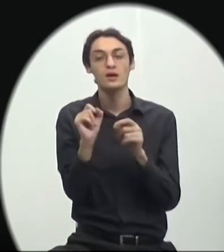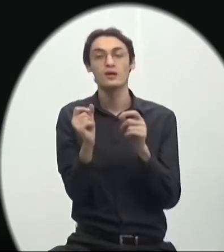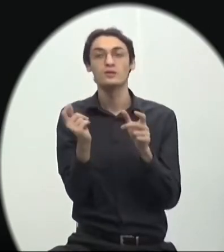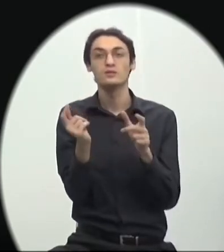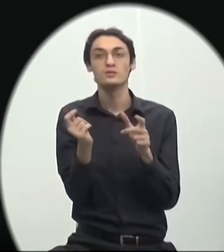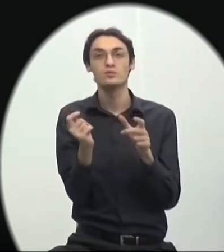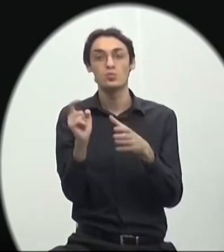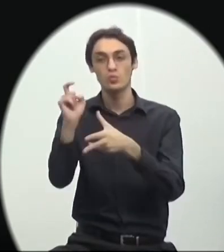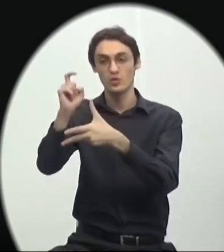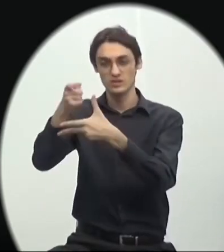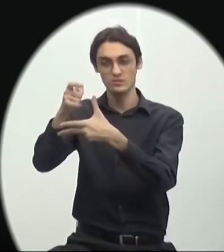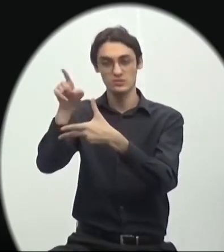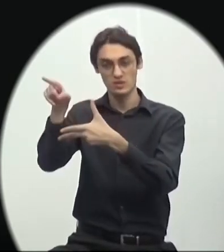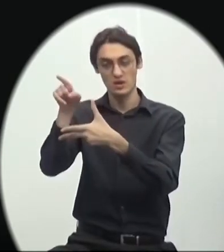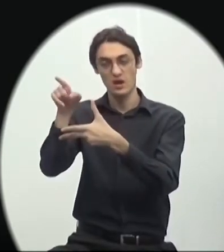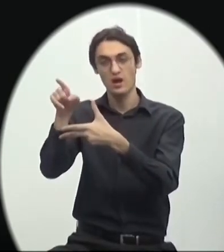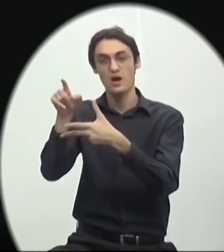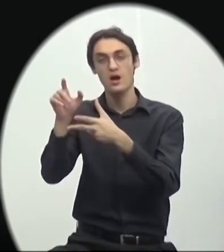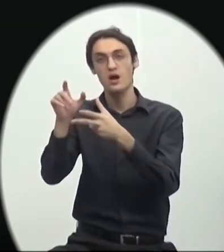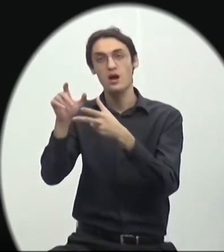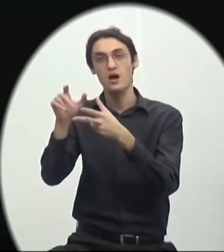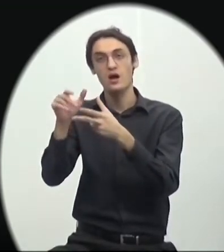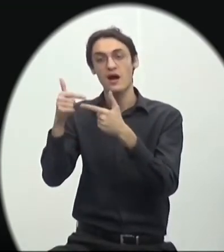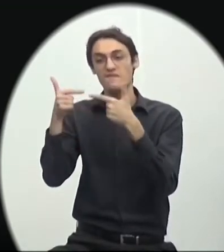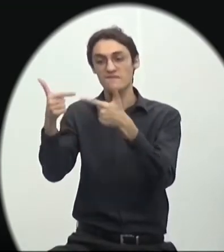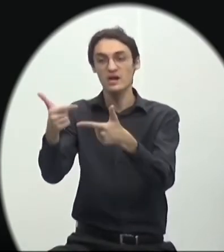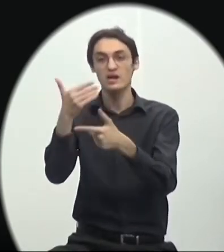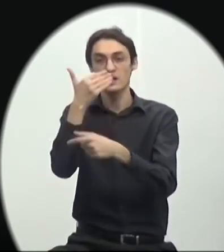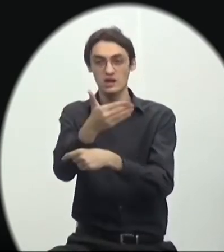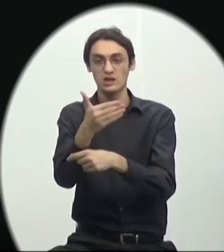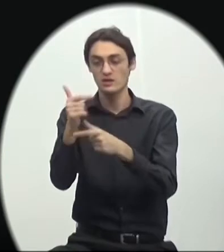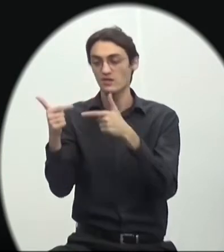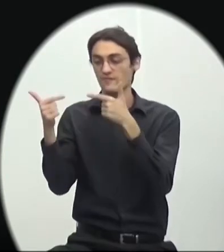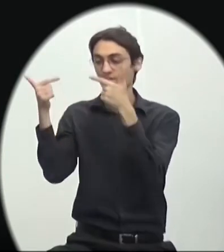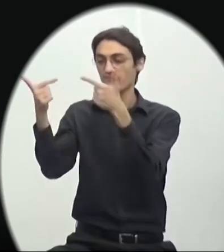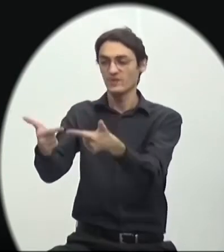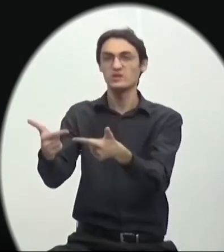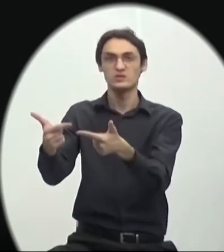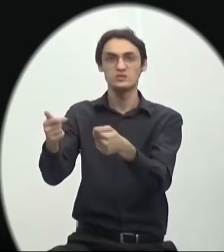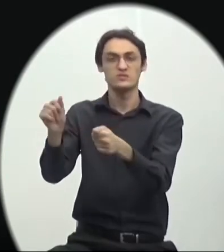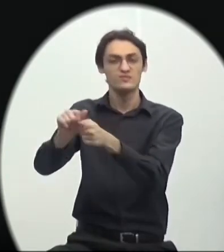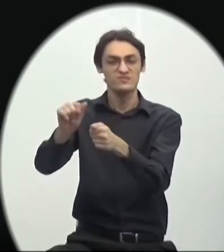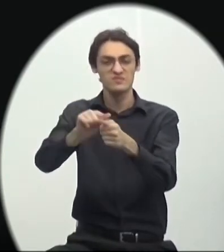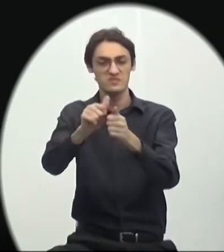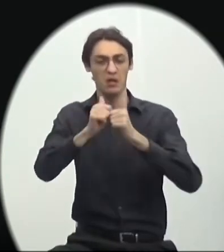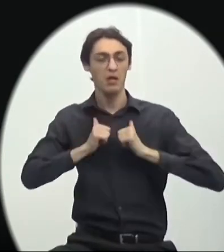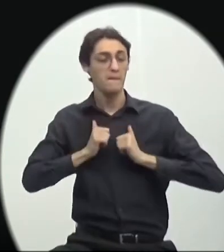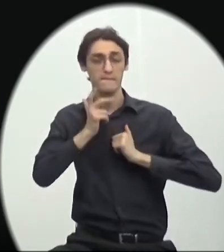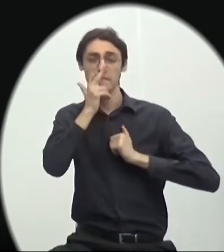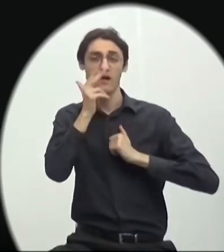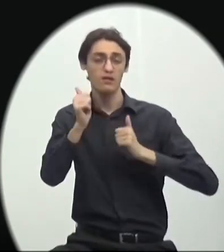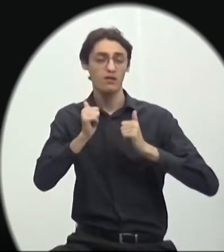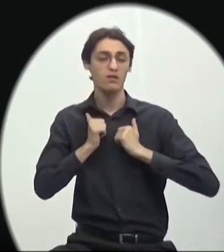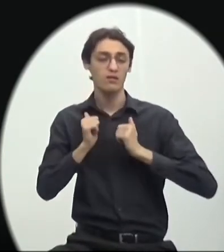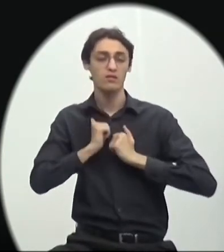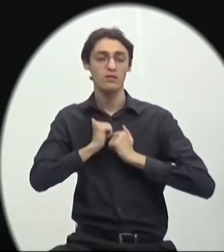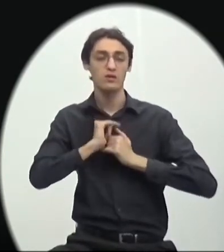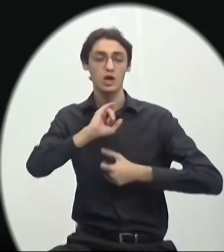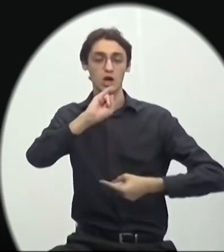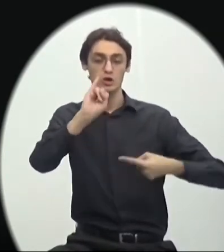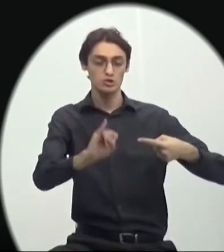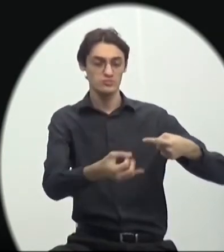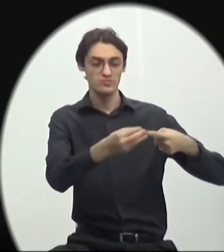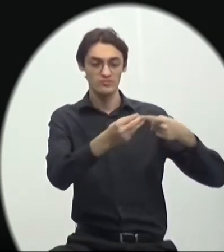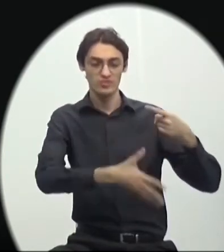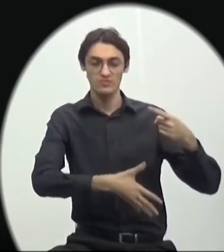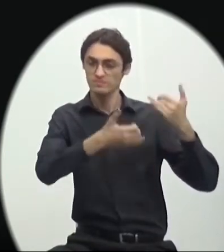não vê o executivo tomar frente a essa situação, até para justificar para a sociedade.